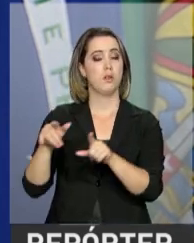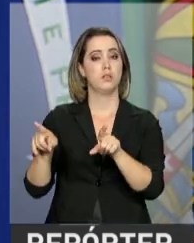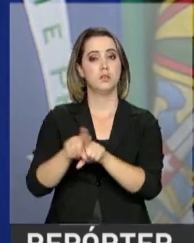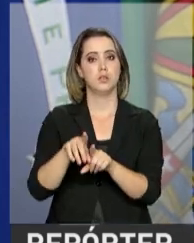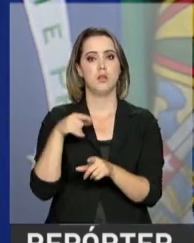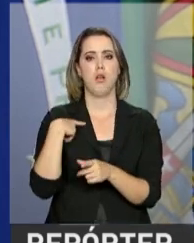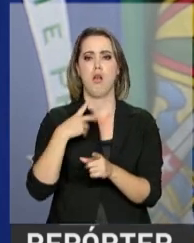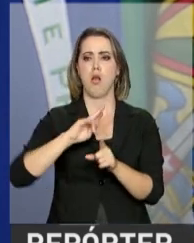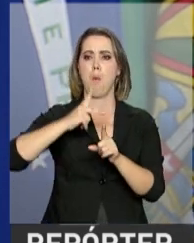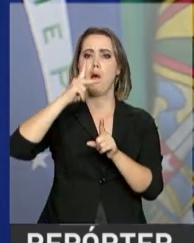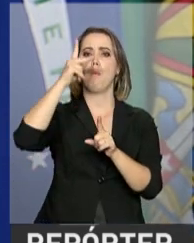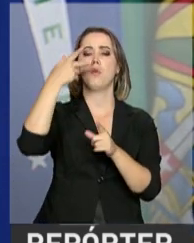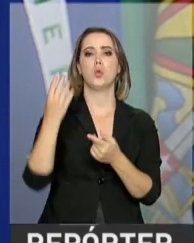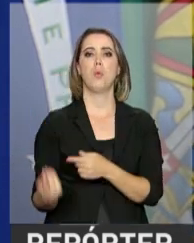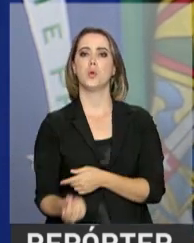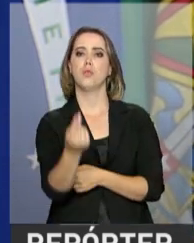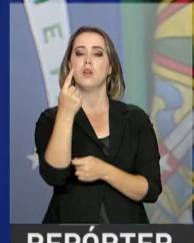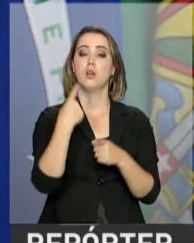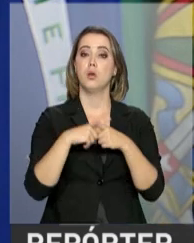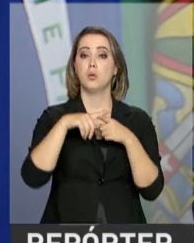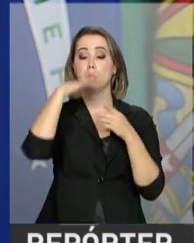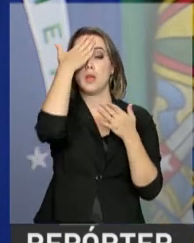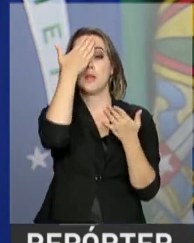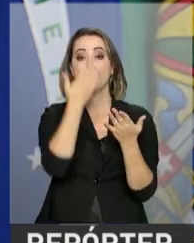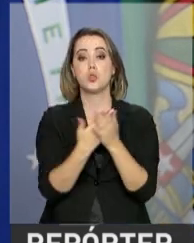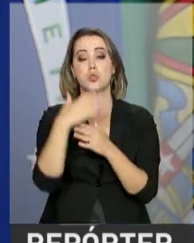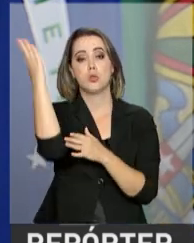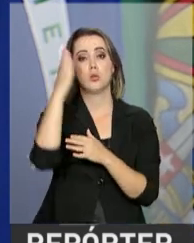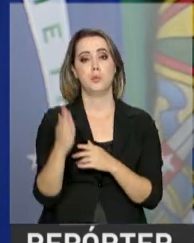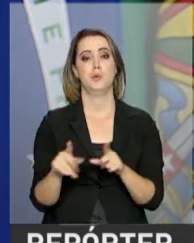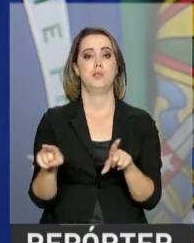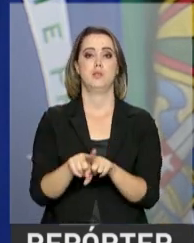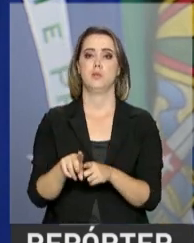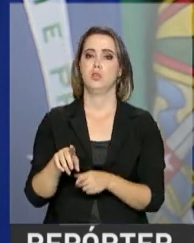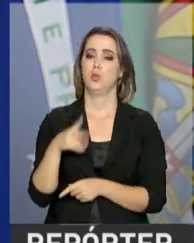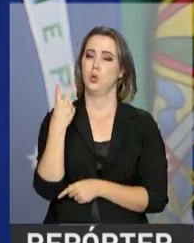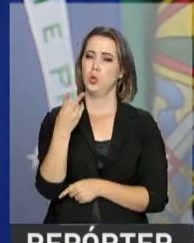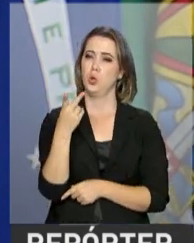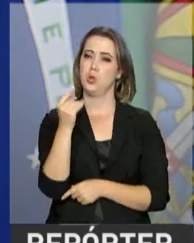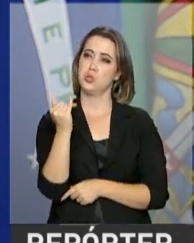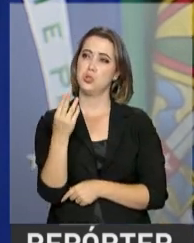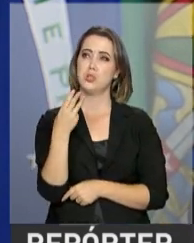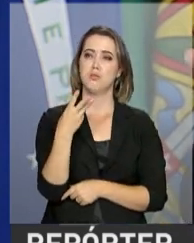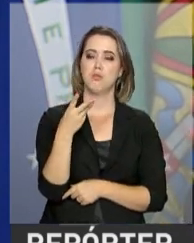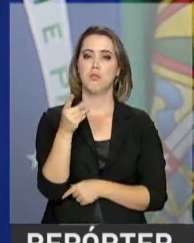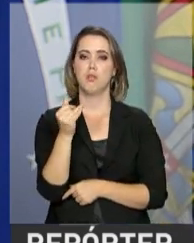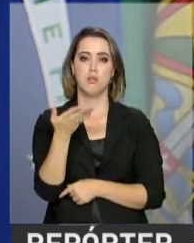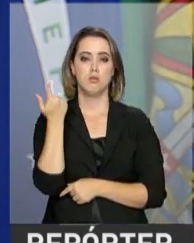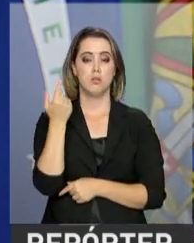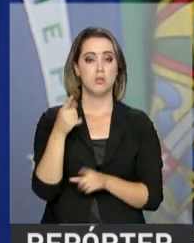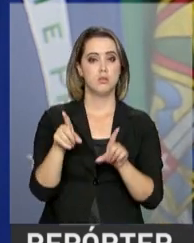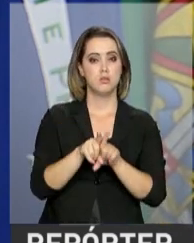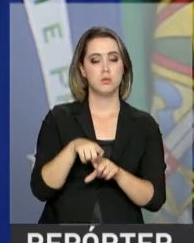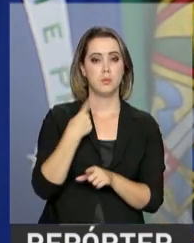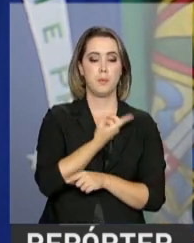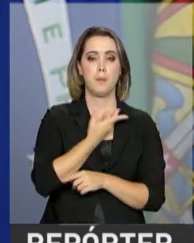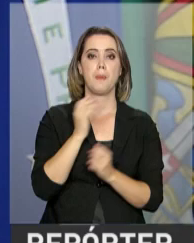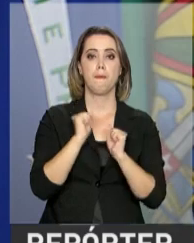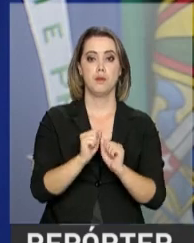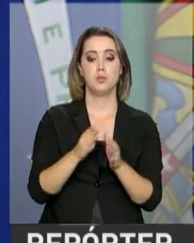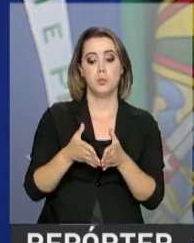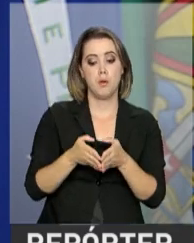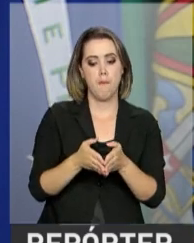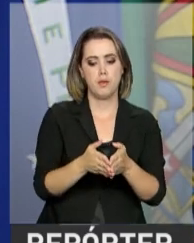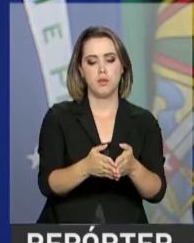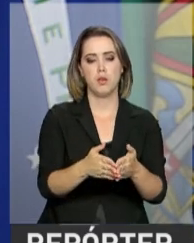em face da credibilidade. Nós conseguimos, há 2, 3 dias atrás, levar adiante a concessão de um porto